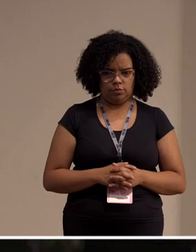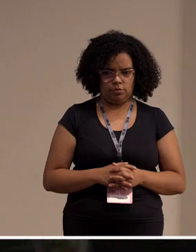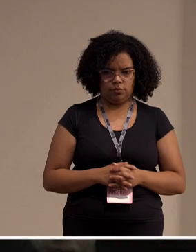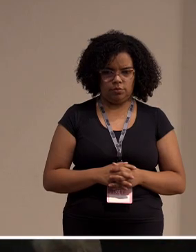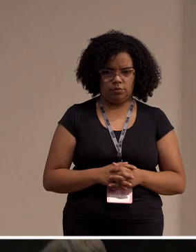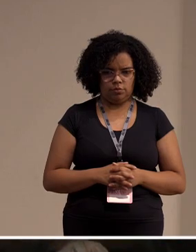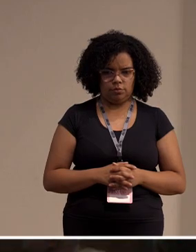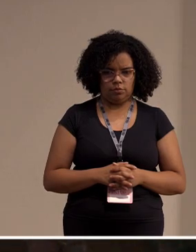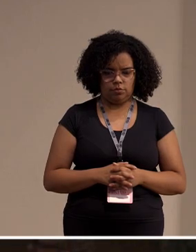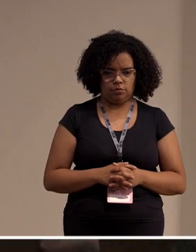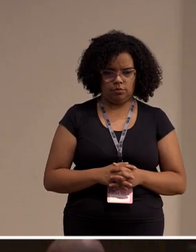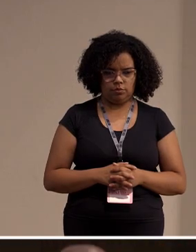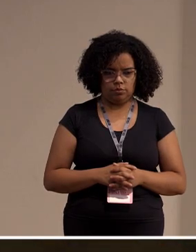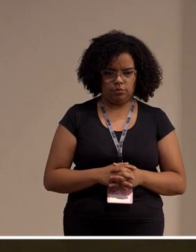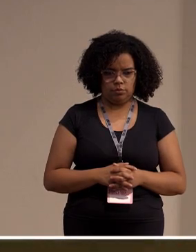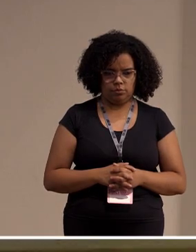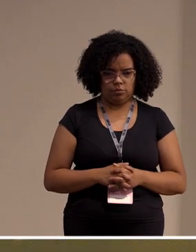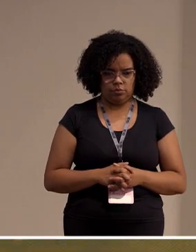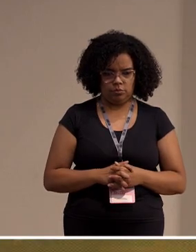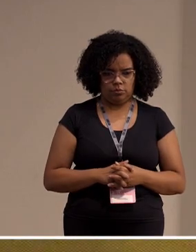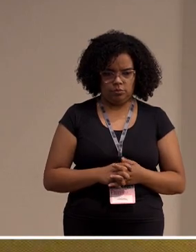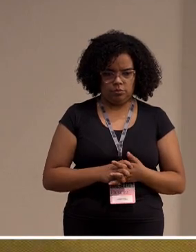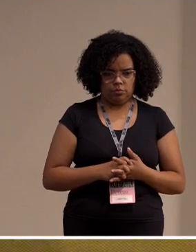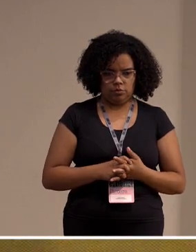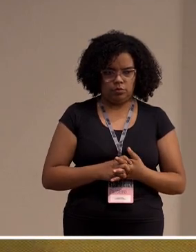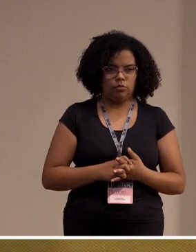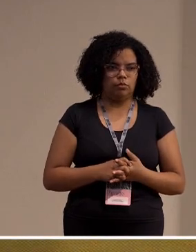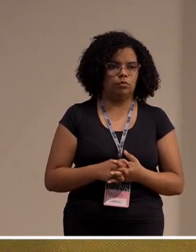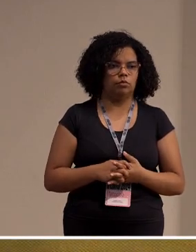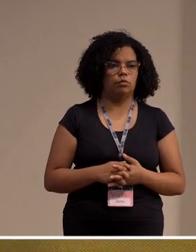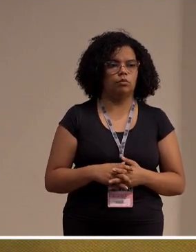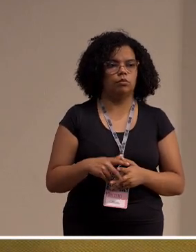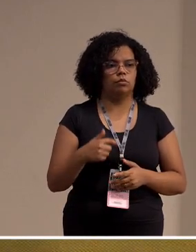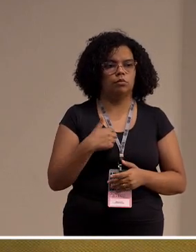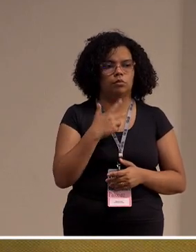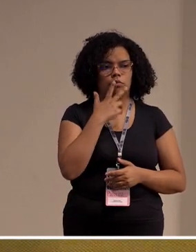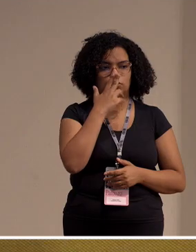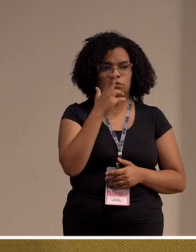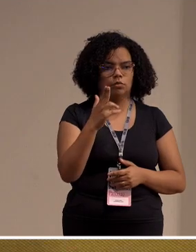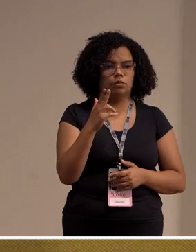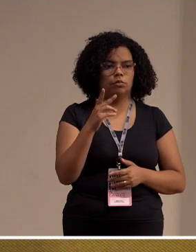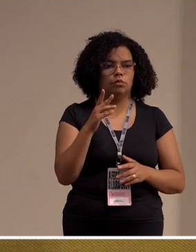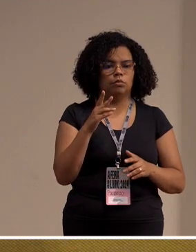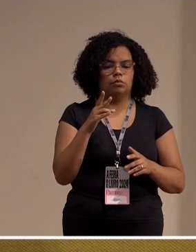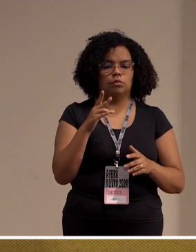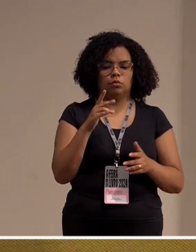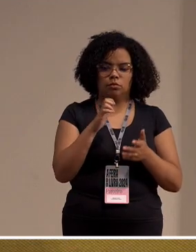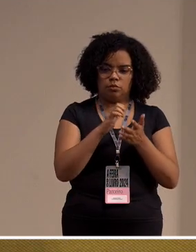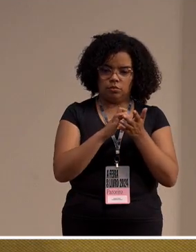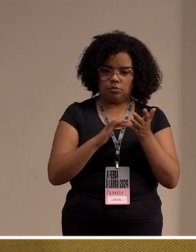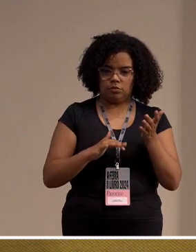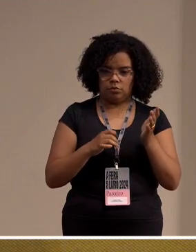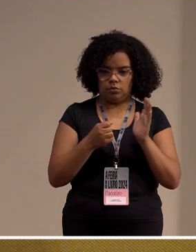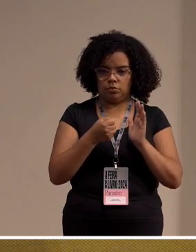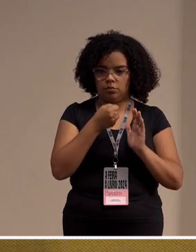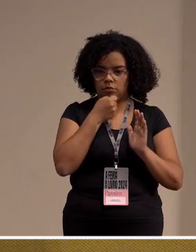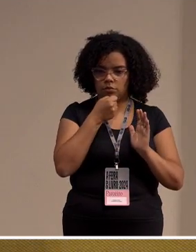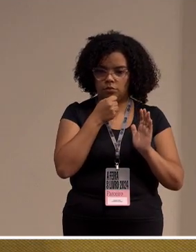I think the role of journalists is increasingly imperiled. There's so